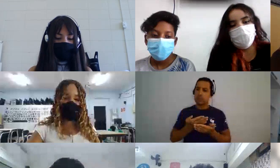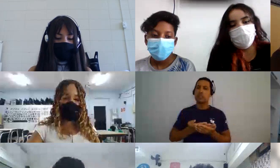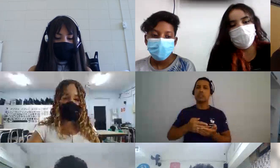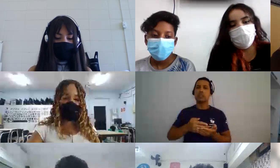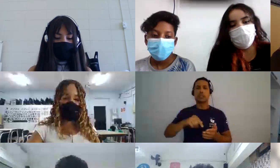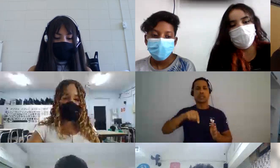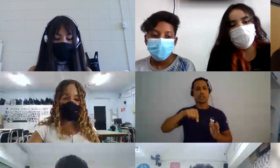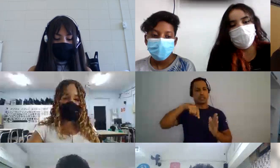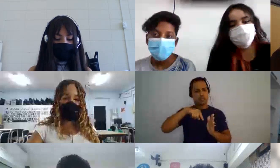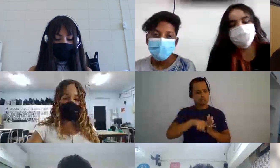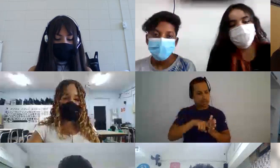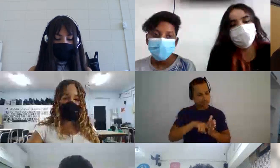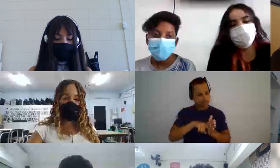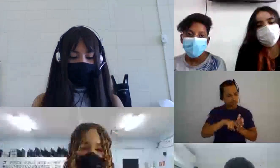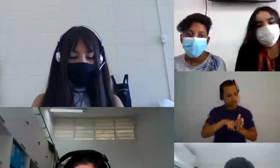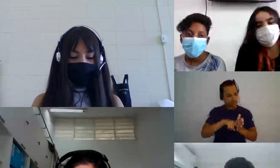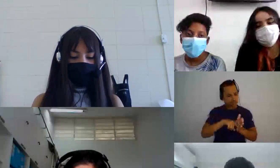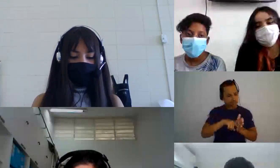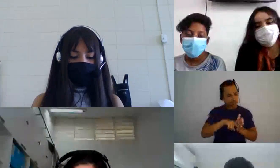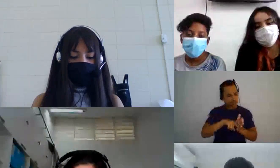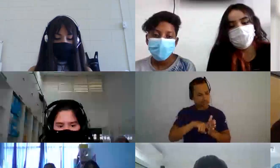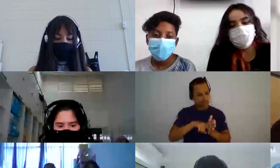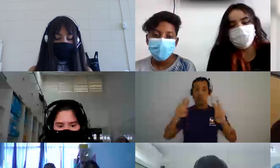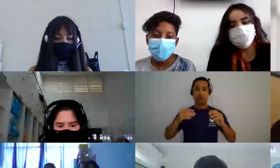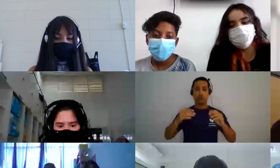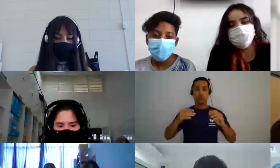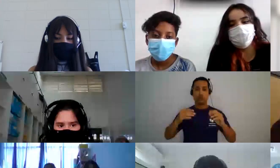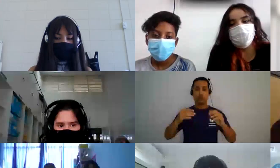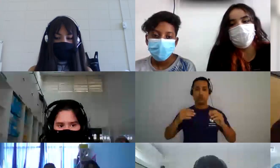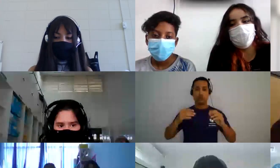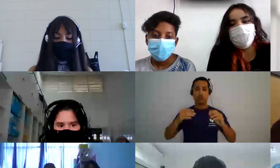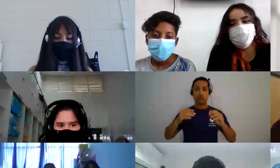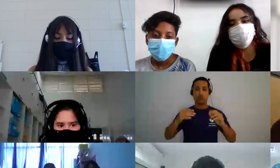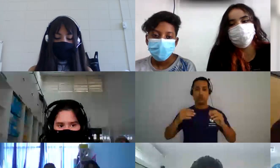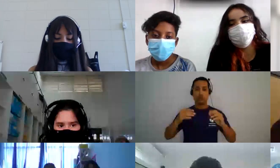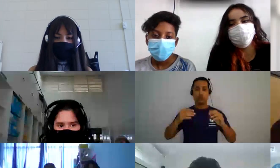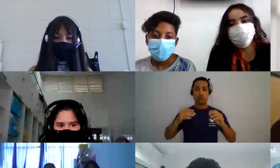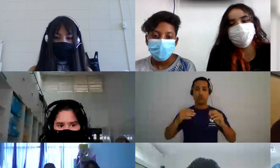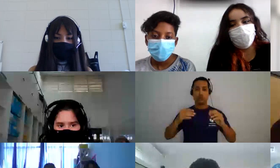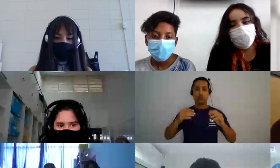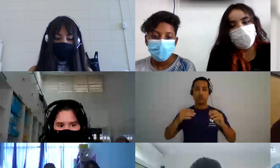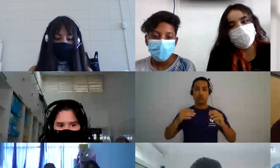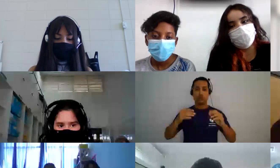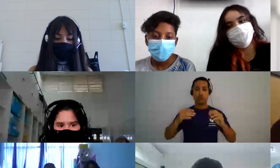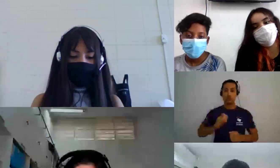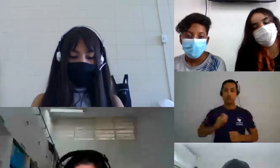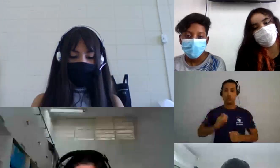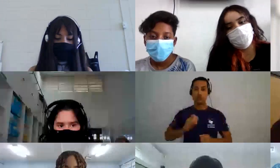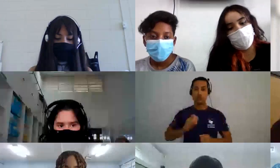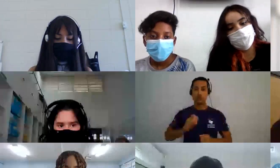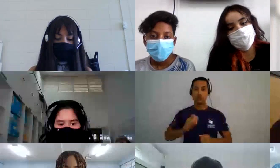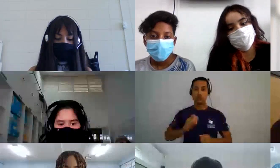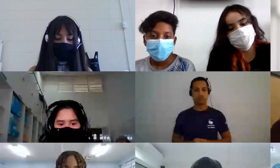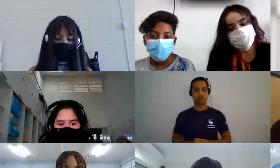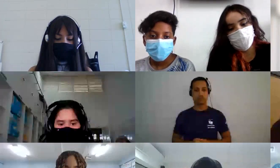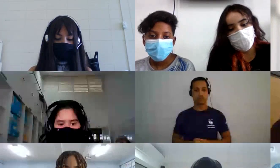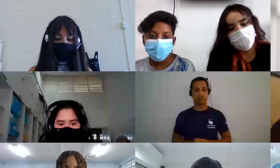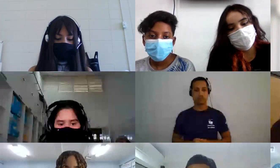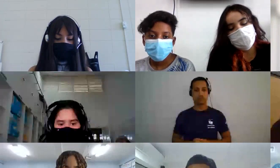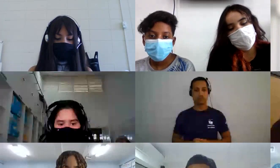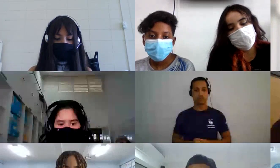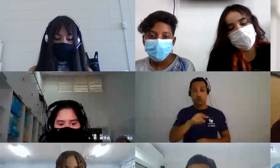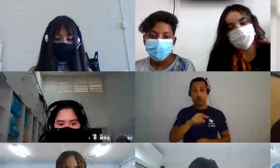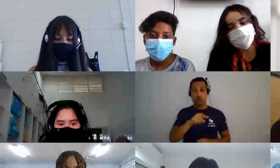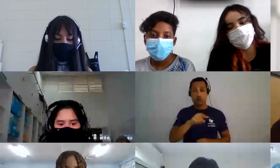refletir sobre as transformações do corpo que estão acontecendo nesse momento na vida de vocês. Só com vocês entendendo